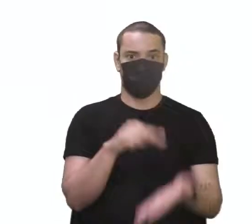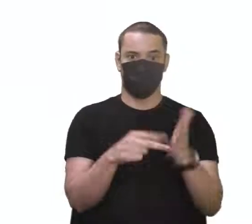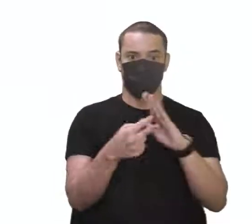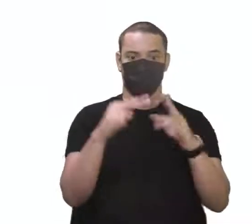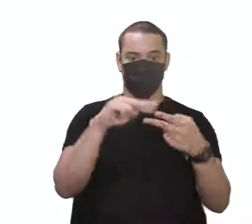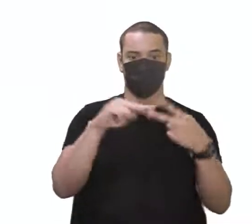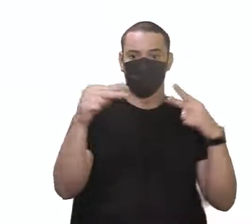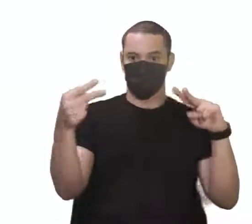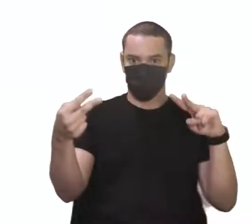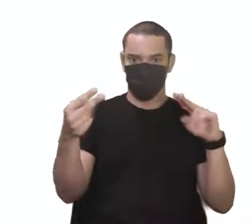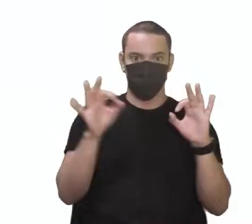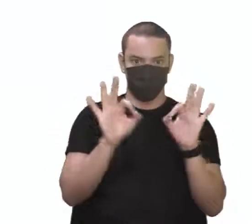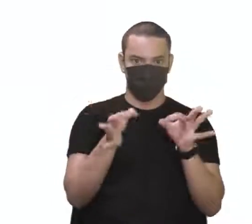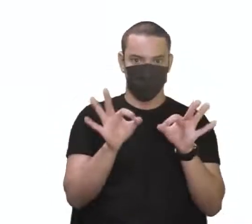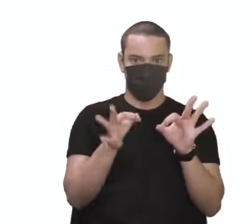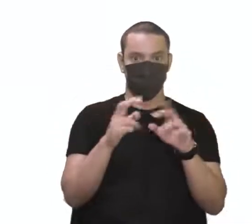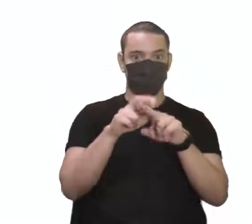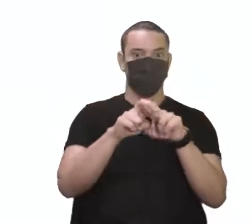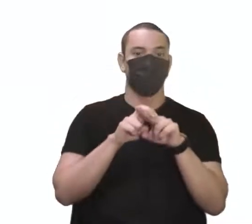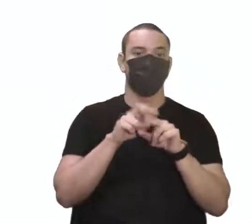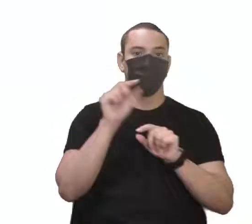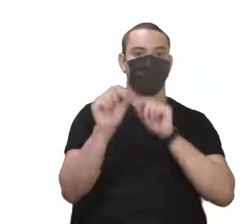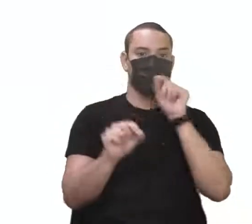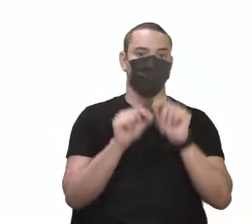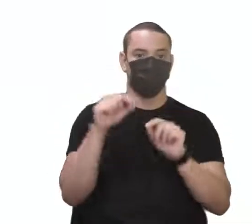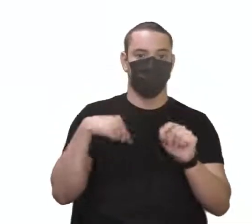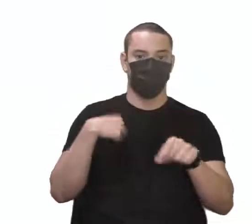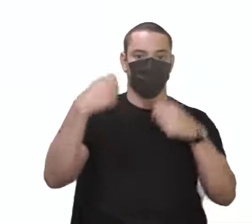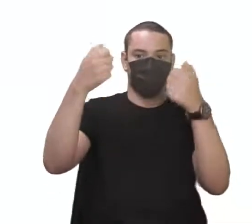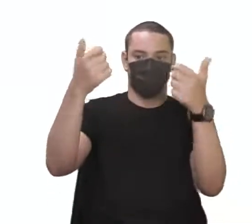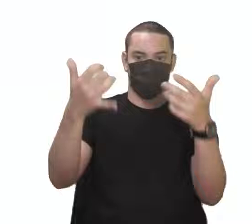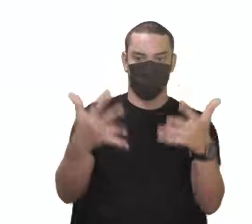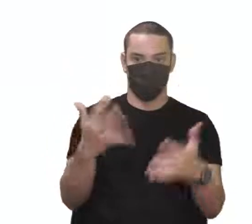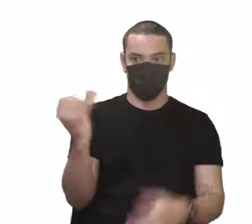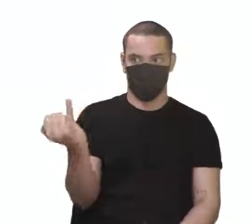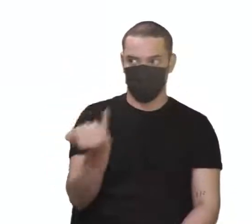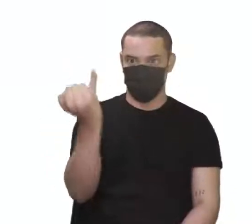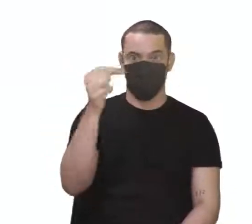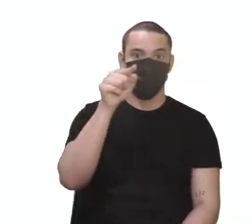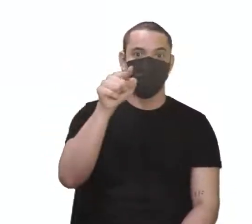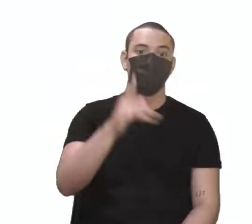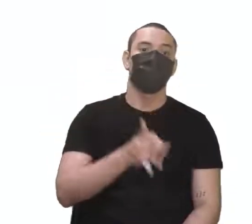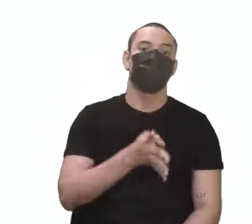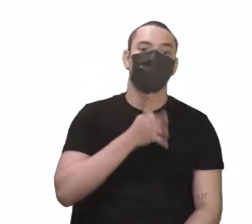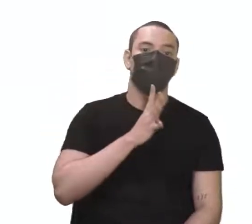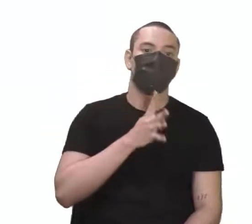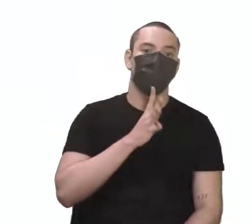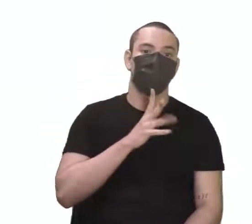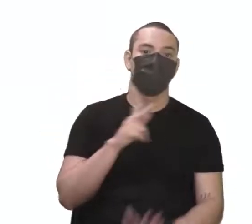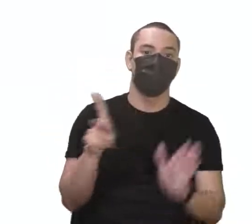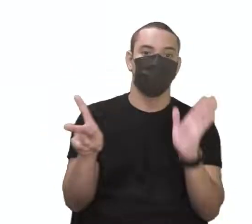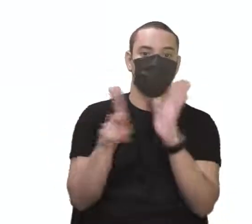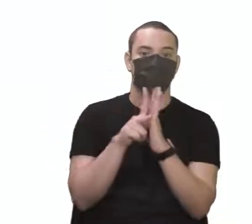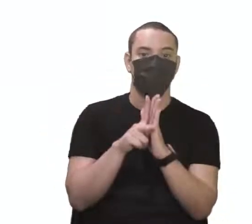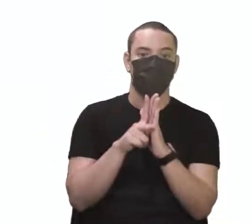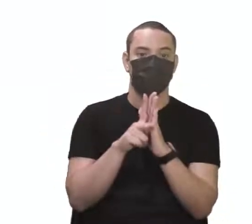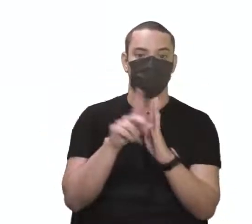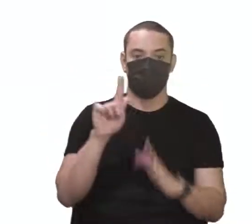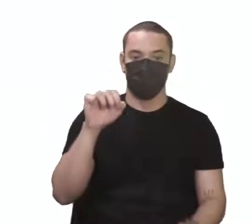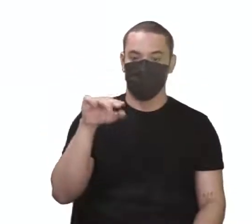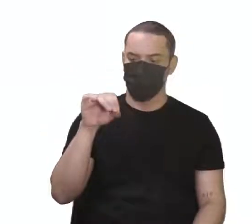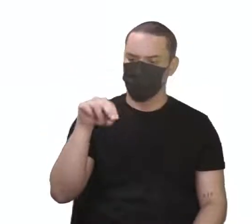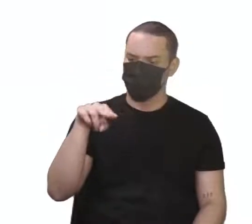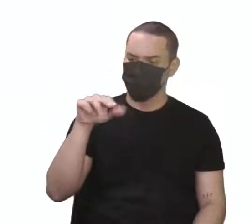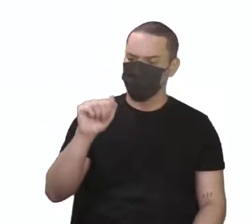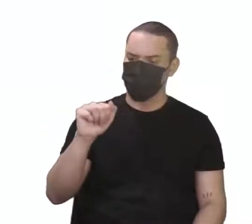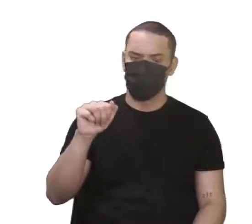DNA, certo? E aí a gente falou da questão, da importância de você conhecer o genoma. Prof, o que é o